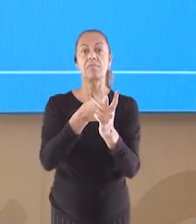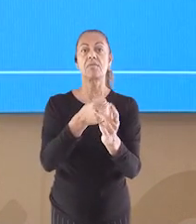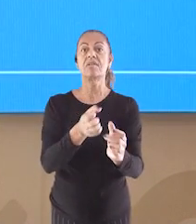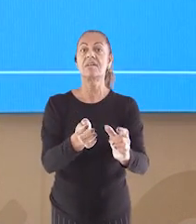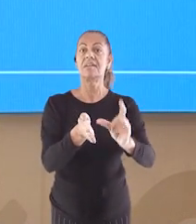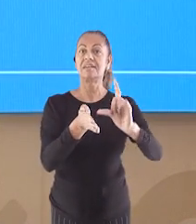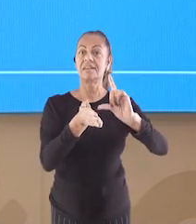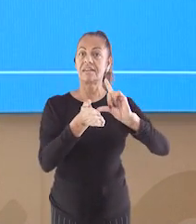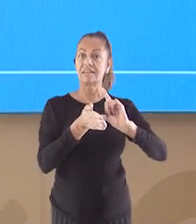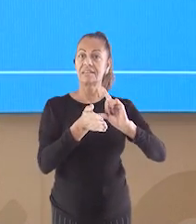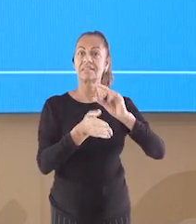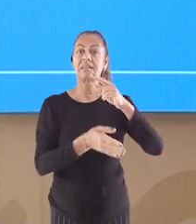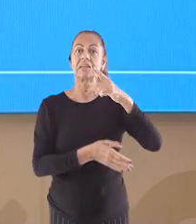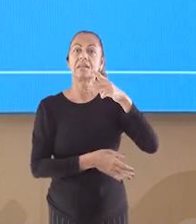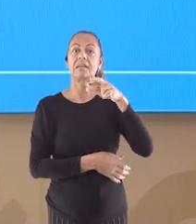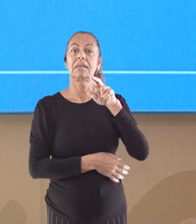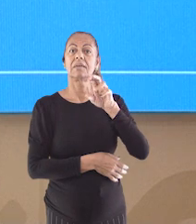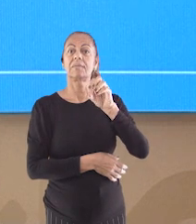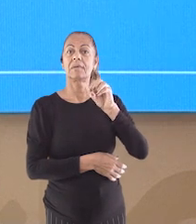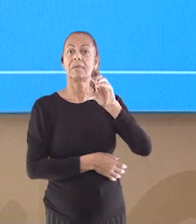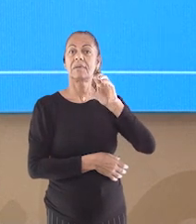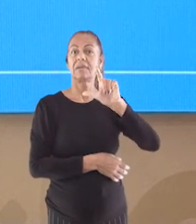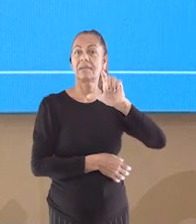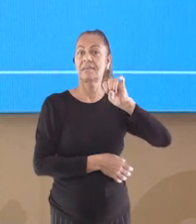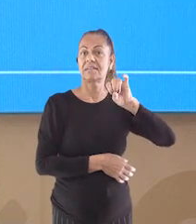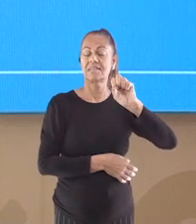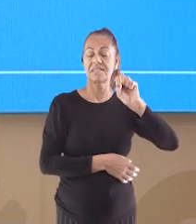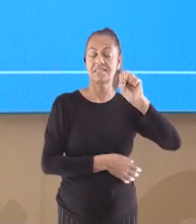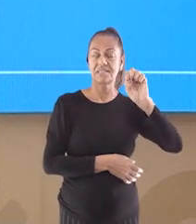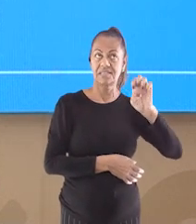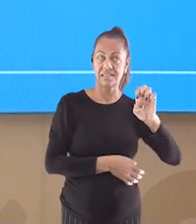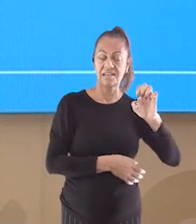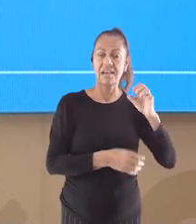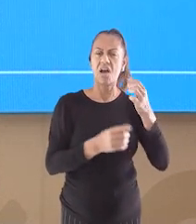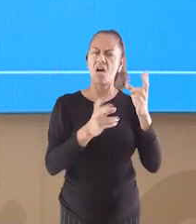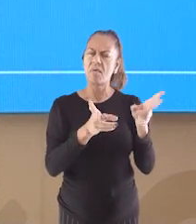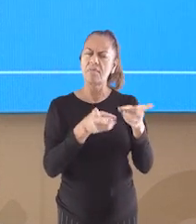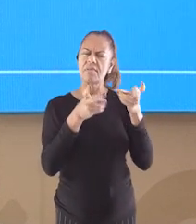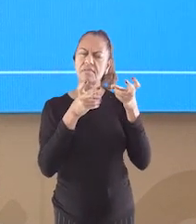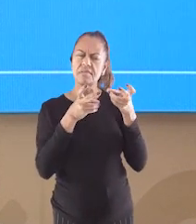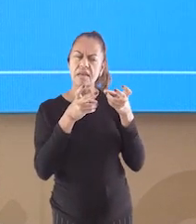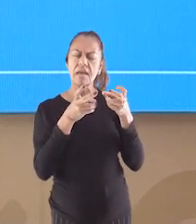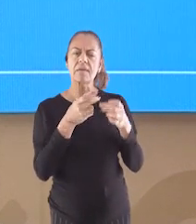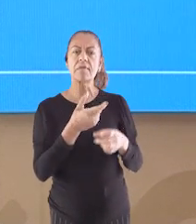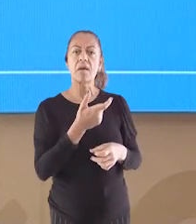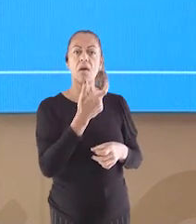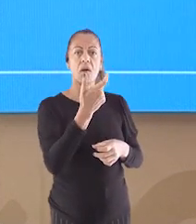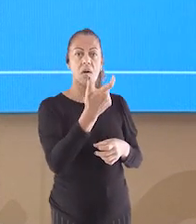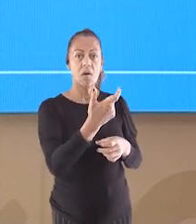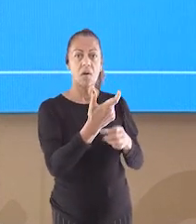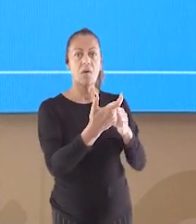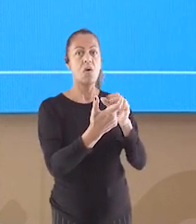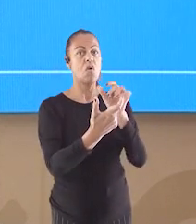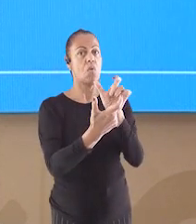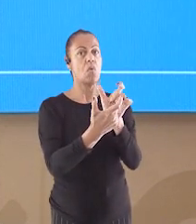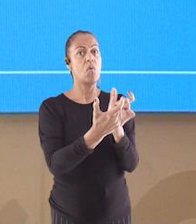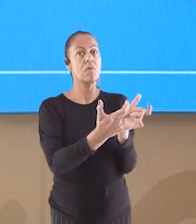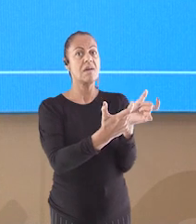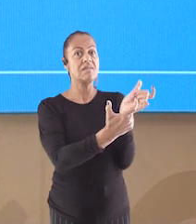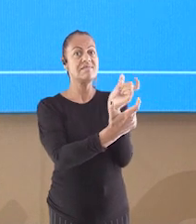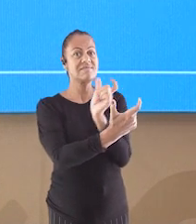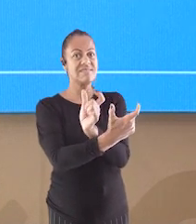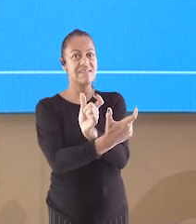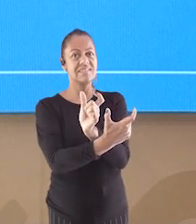é colocado antes do verbo, como nesse exemplo. Não o quero mais aqui. Observem que o pronome